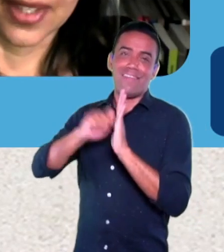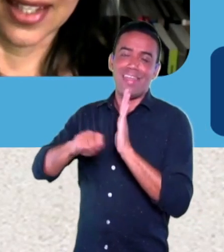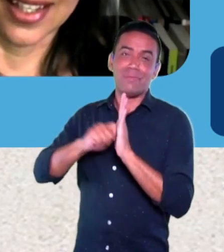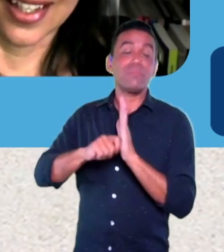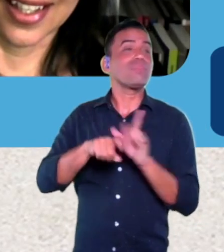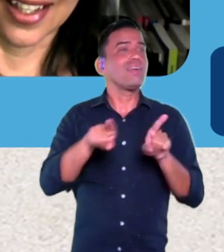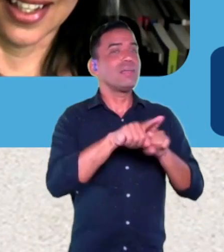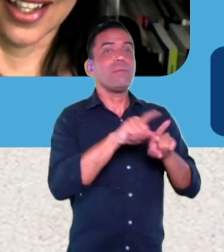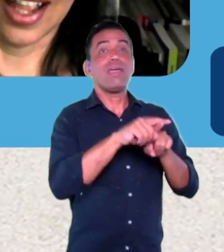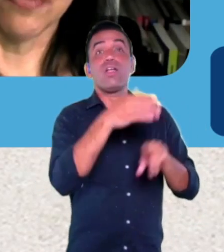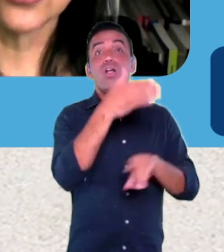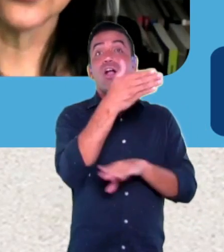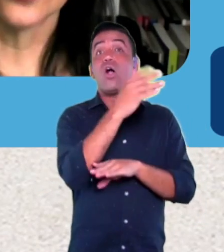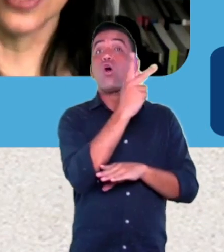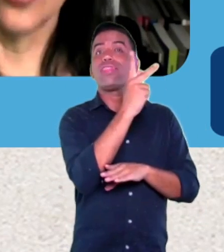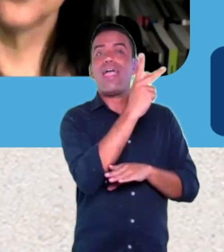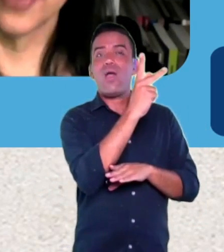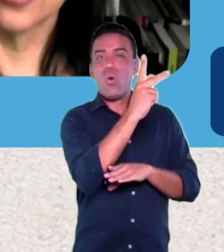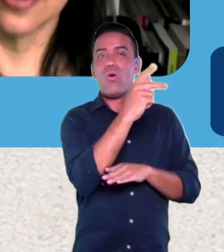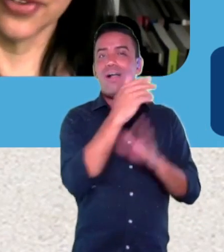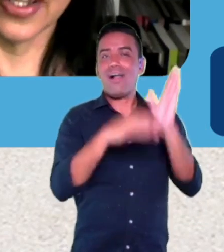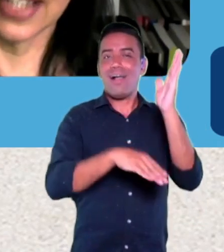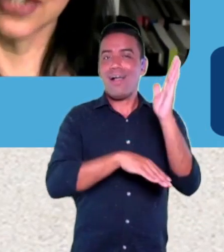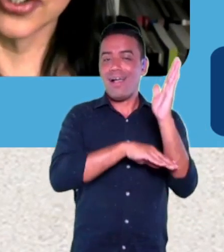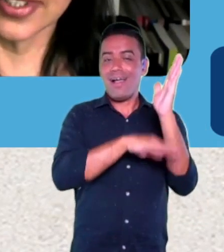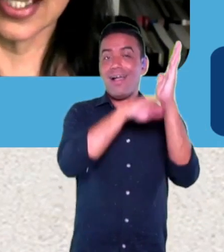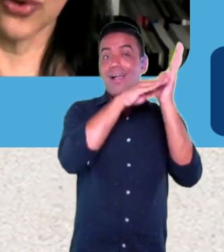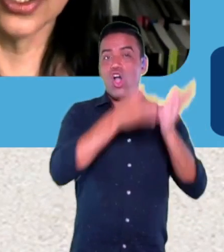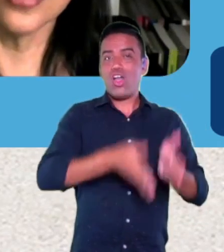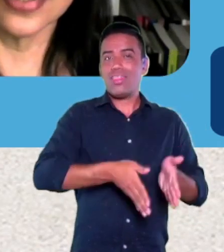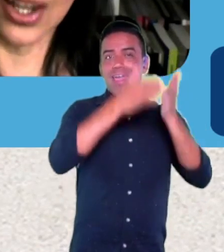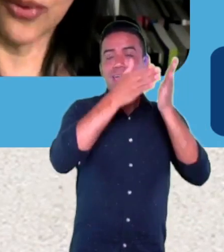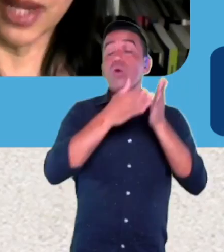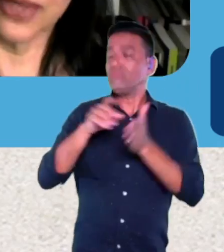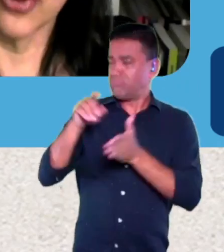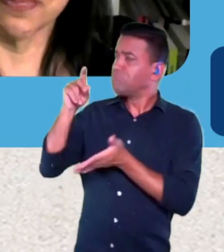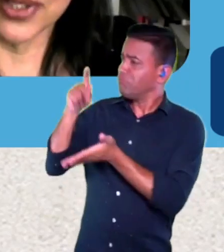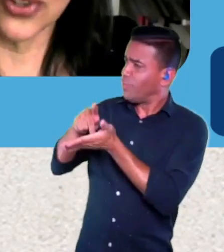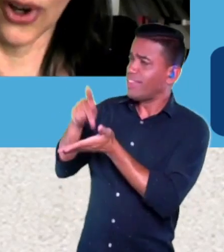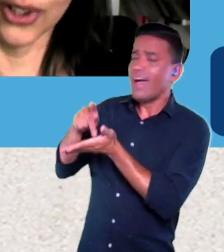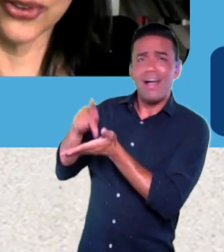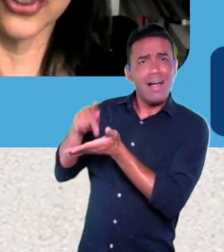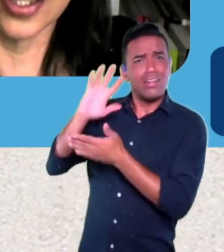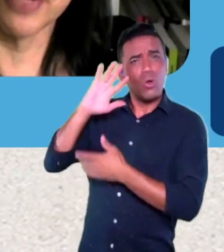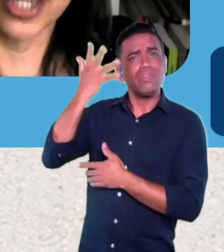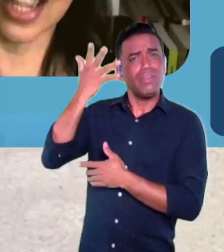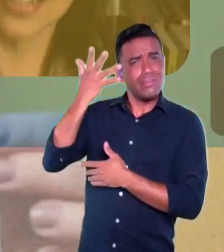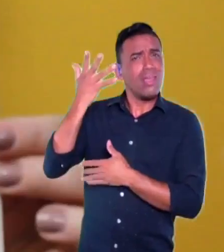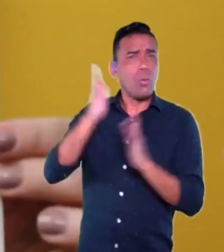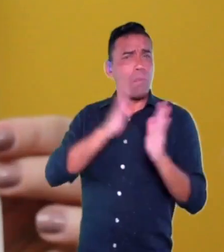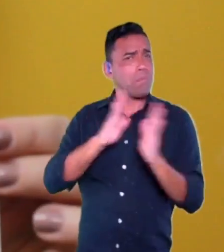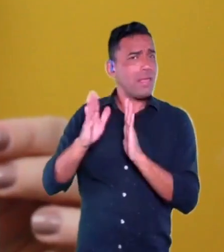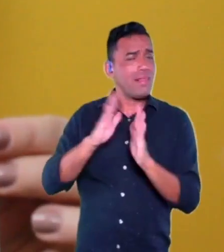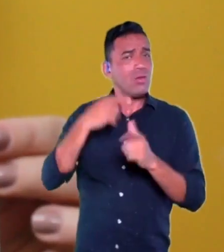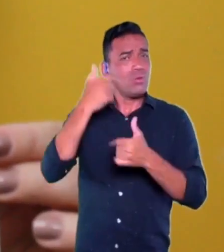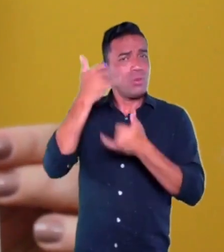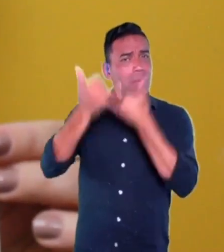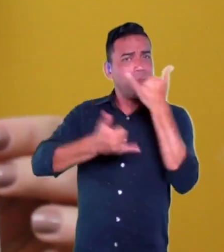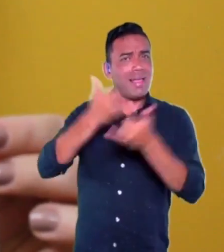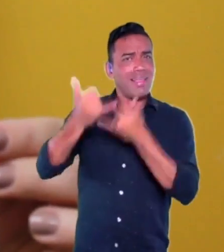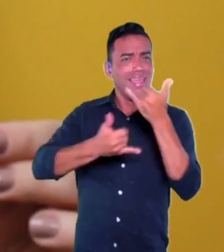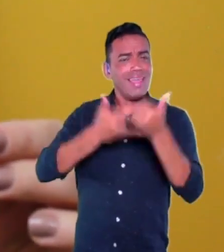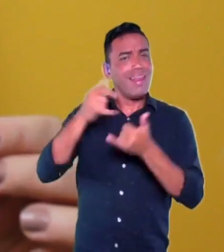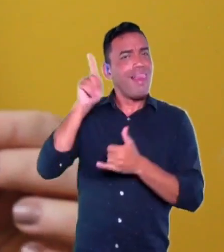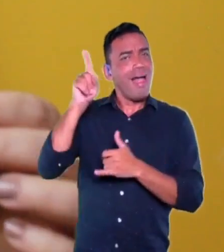que ela traz aqui também, porque a você ficha de hotel é pergunta. de verdade, assim. Aconteceu mesmo um episódio que a brincadeira da ficha de hotel é